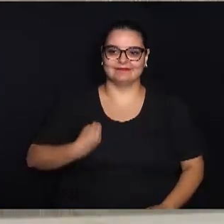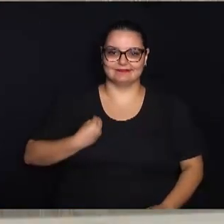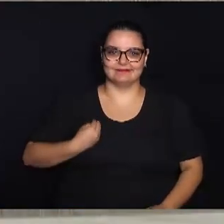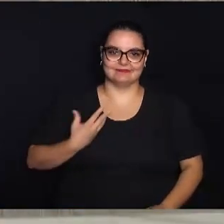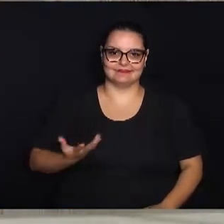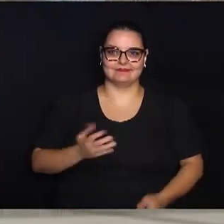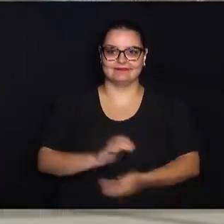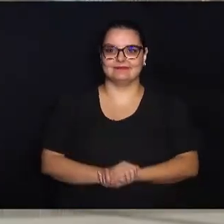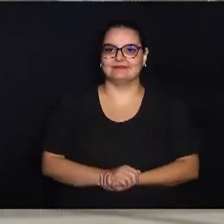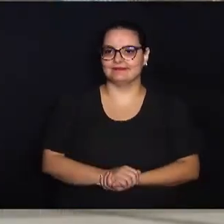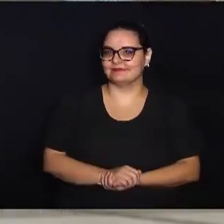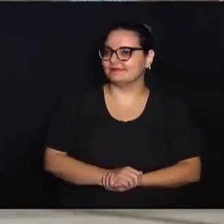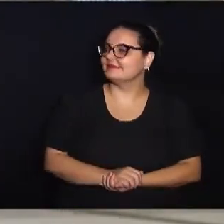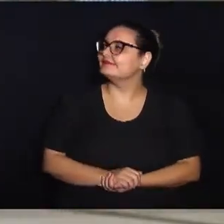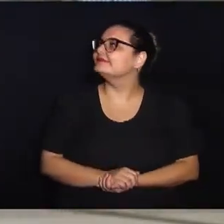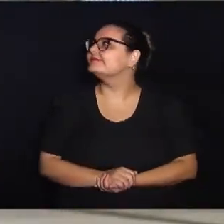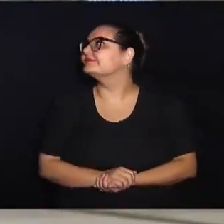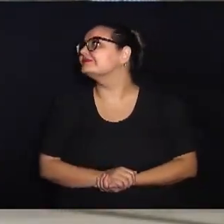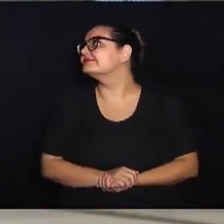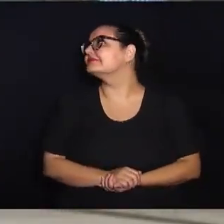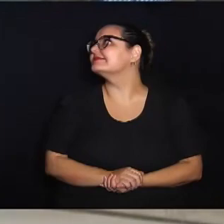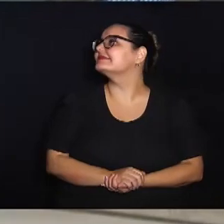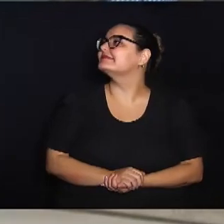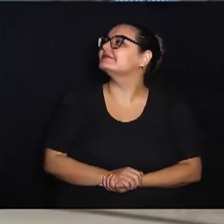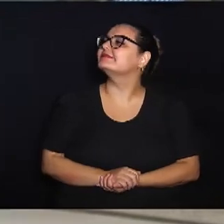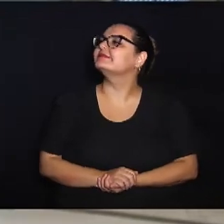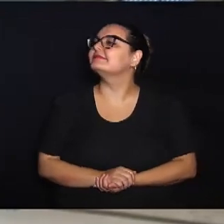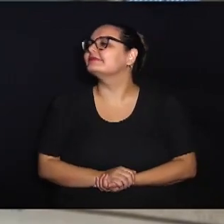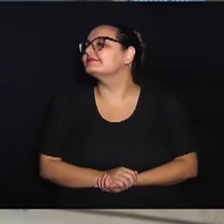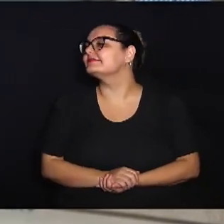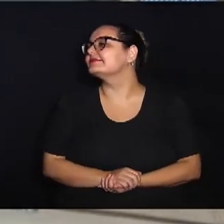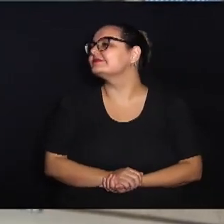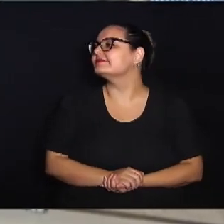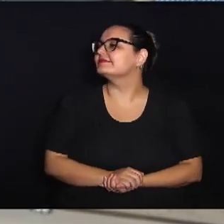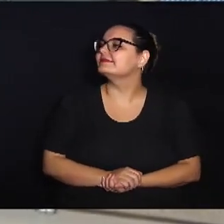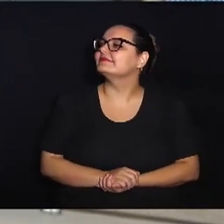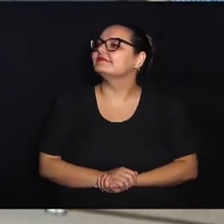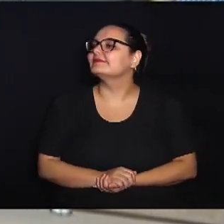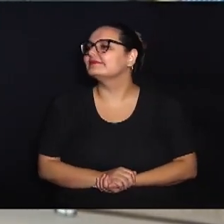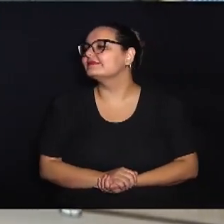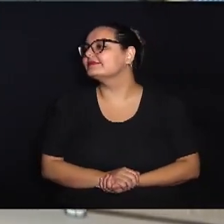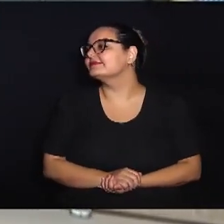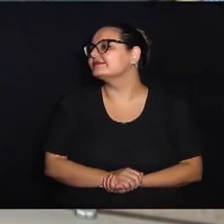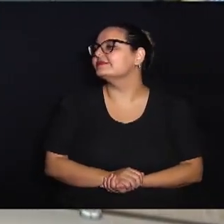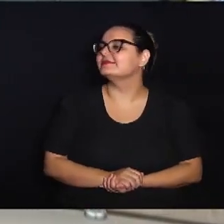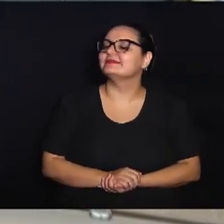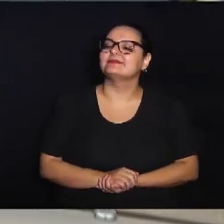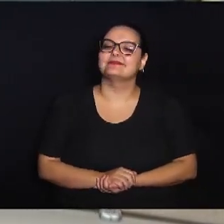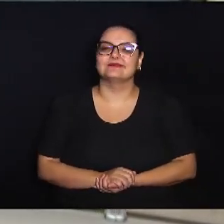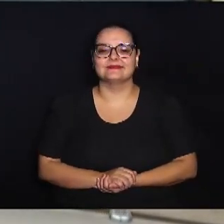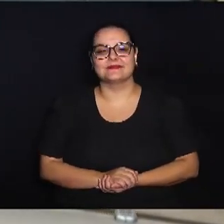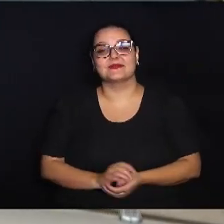Um sorriso negro, um abraço negro,